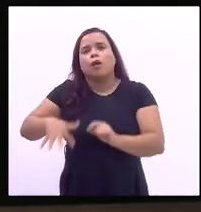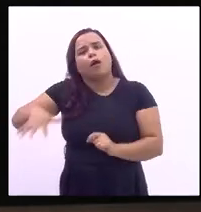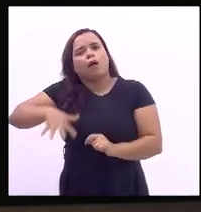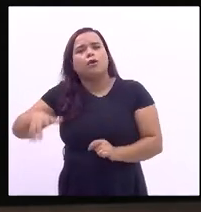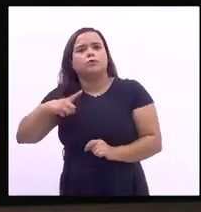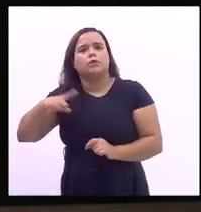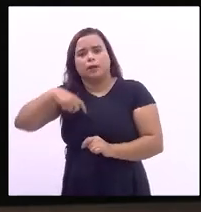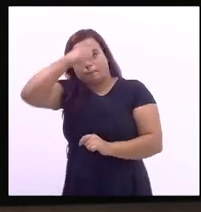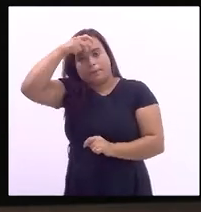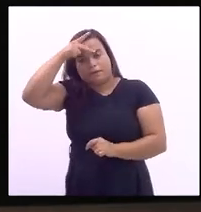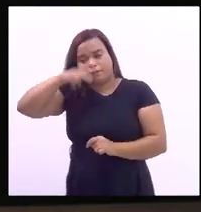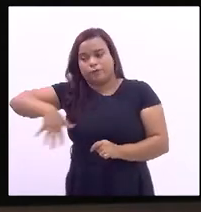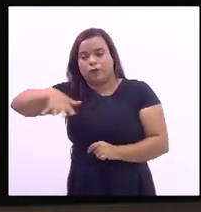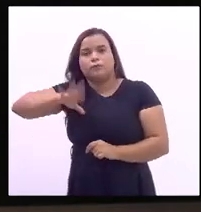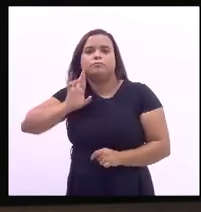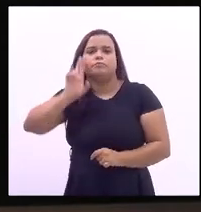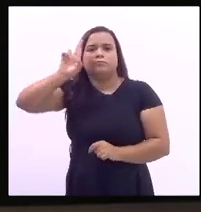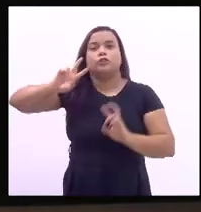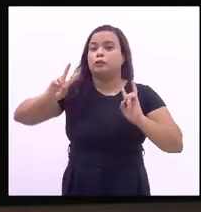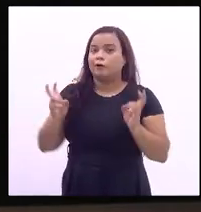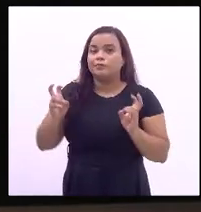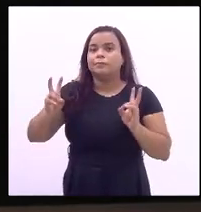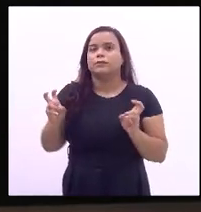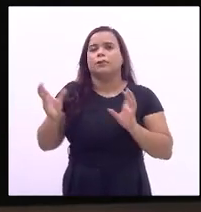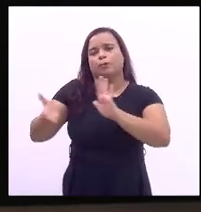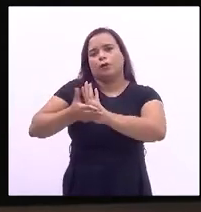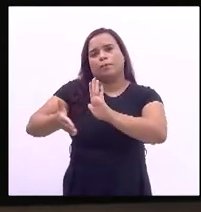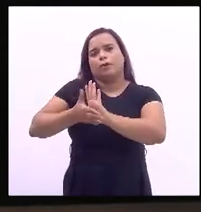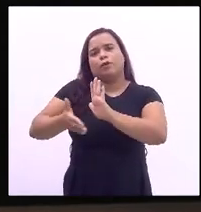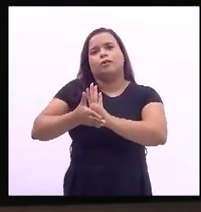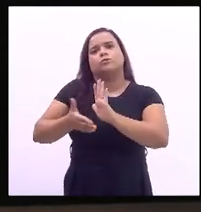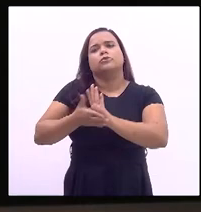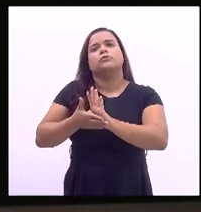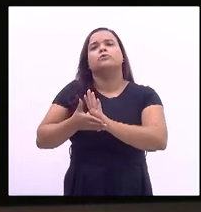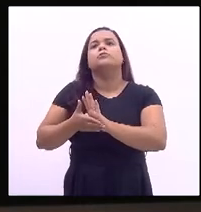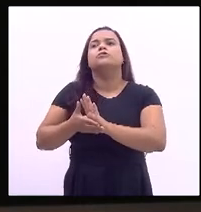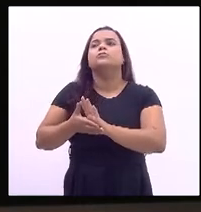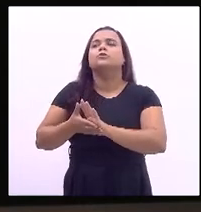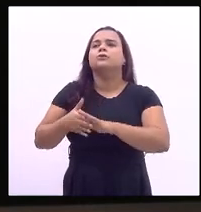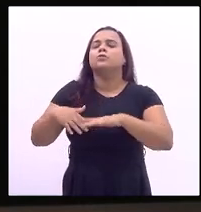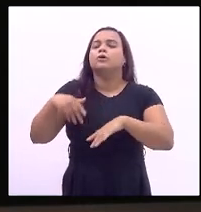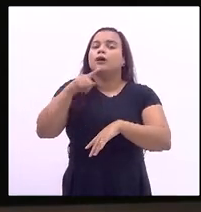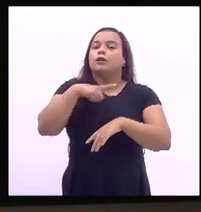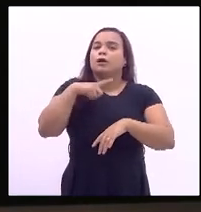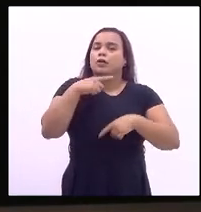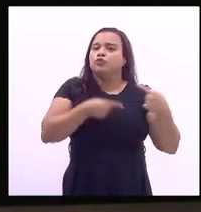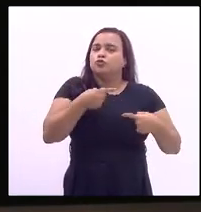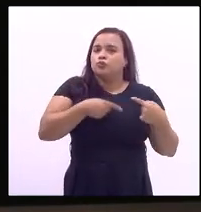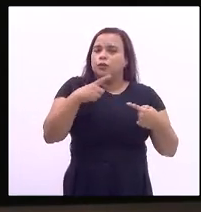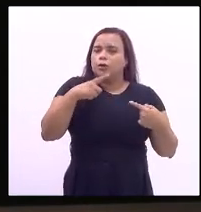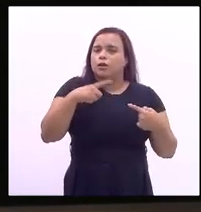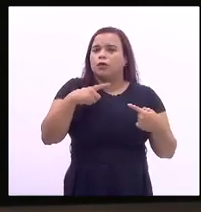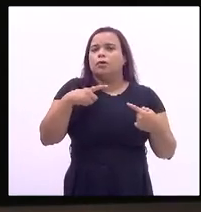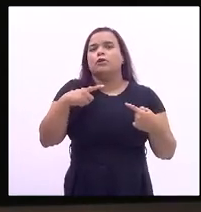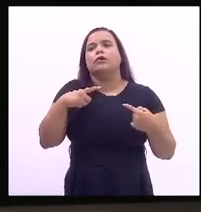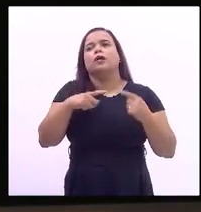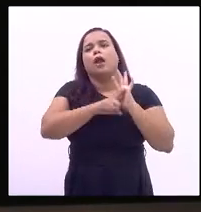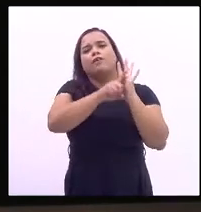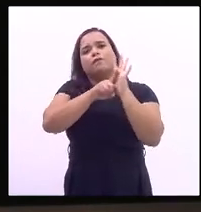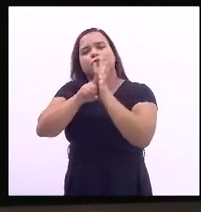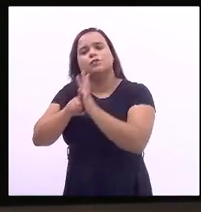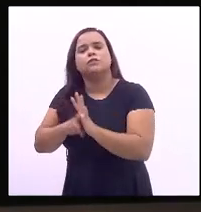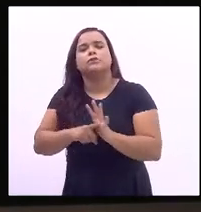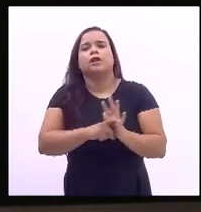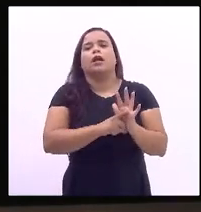âmbito da Prefeitura em relação a proposta que ora está em discussão revisão